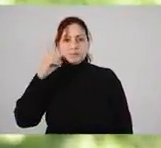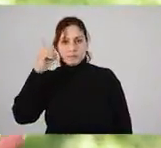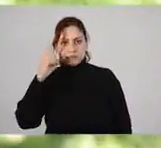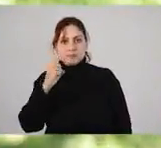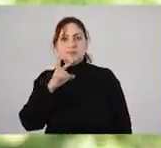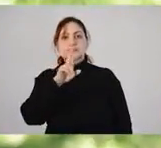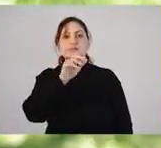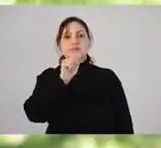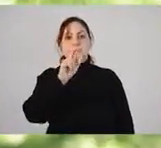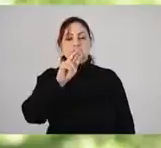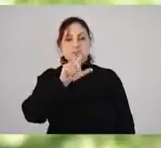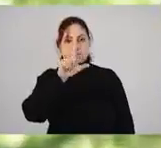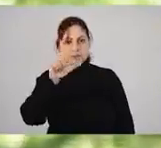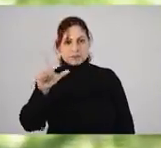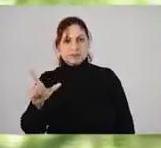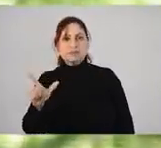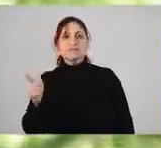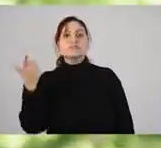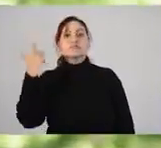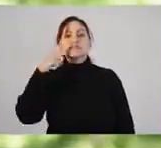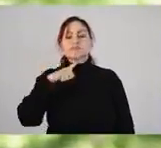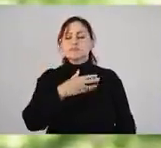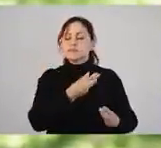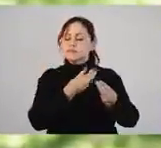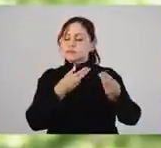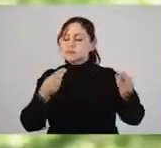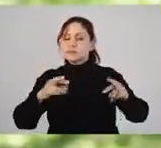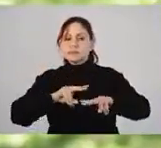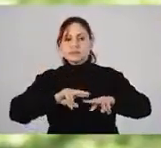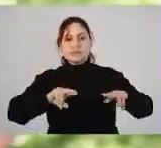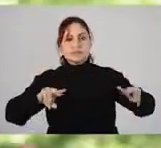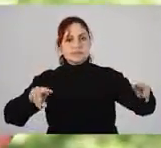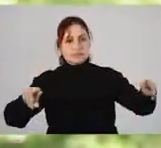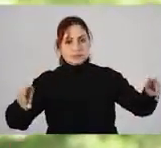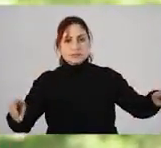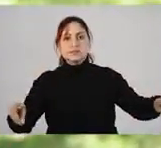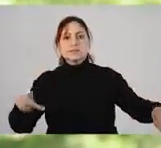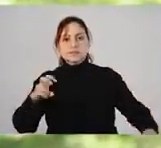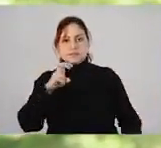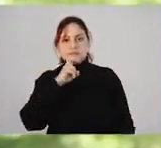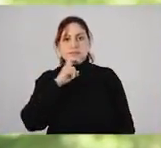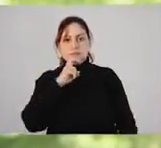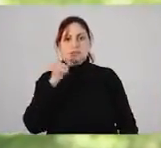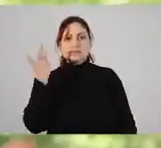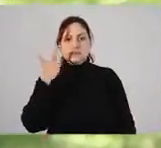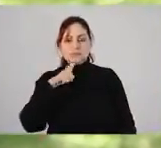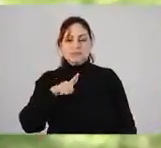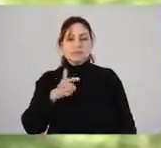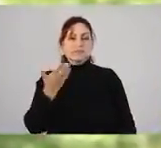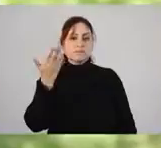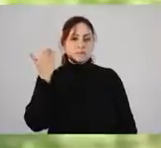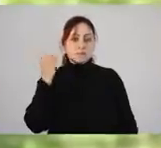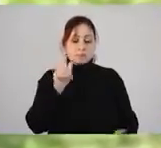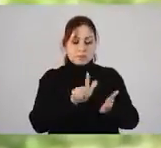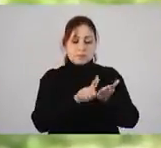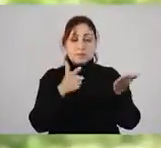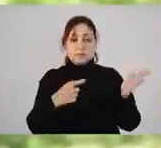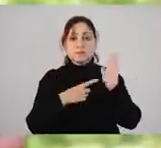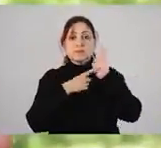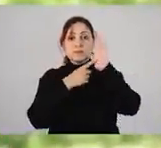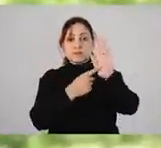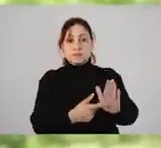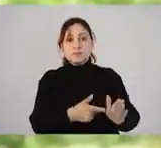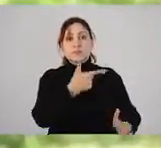Deputado Raul Marcelo é um dos que mais conquistou recursos para Sorocaba. Segundo o jornal Cruzeiro do Sul, entre os anos de